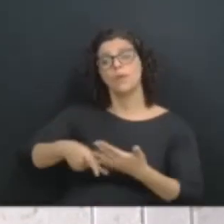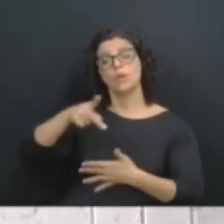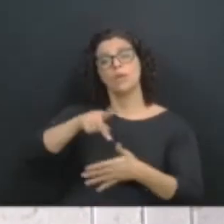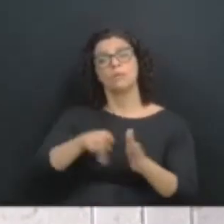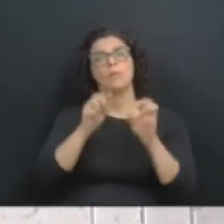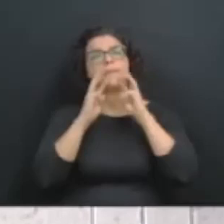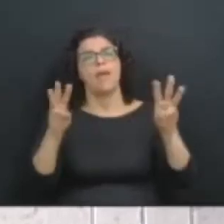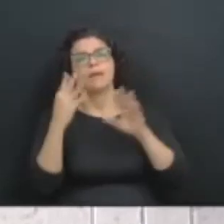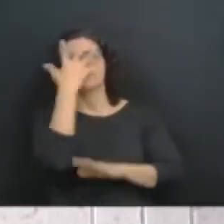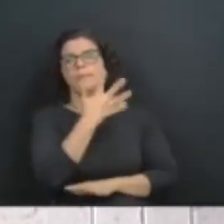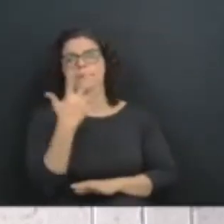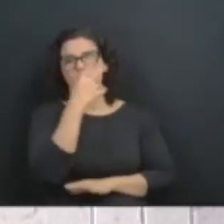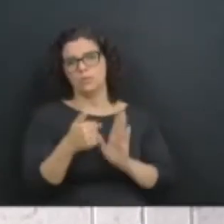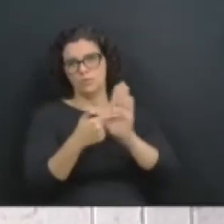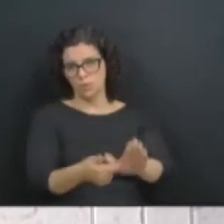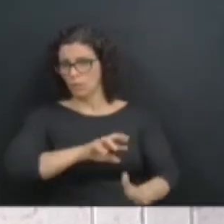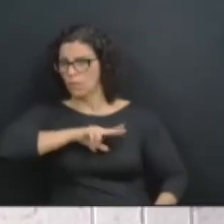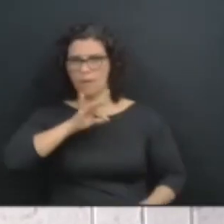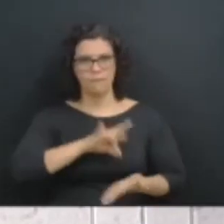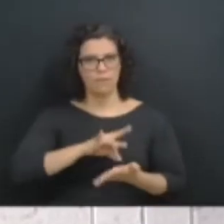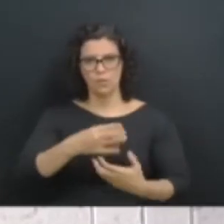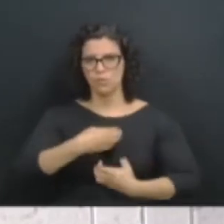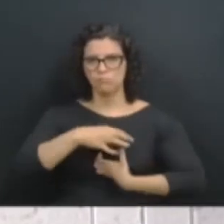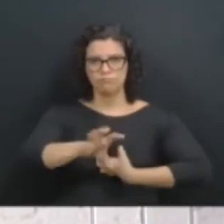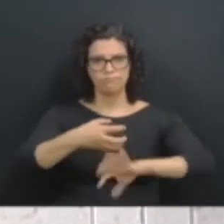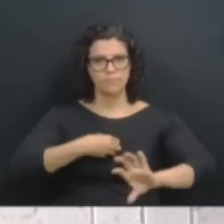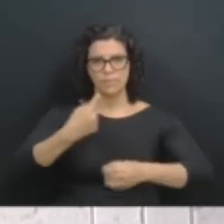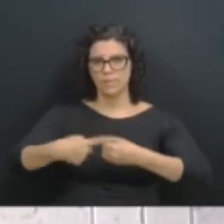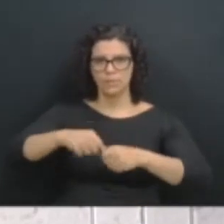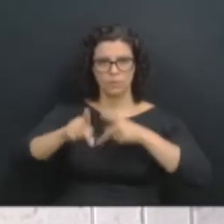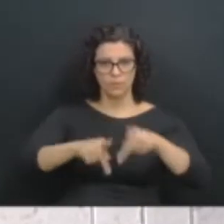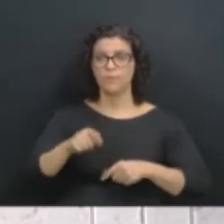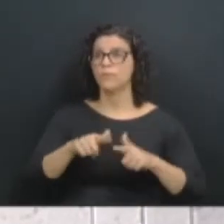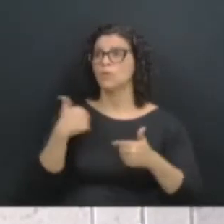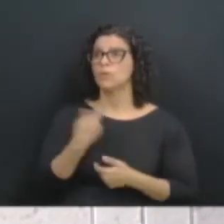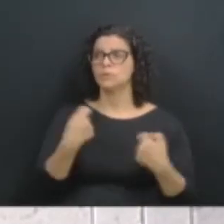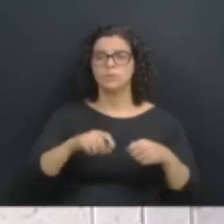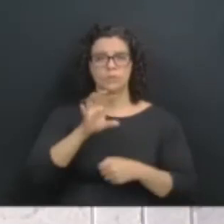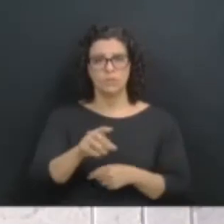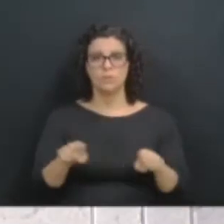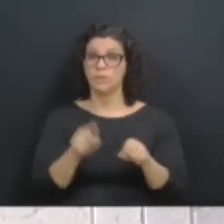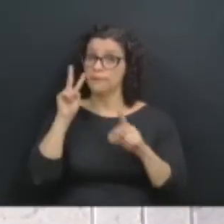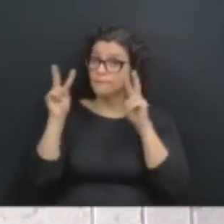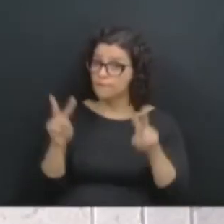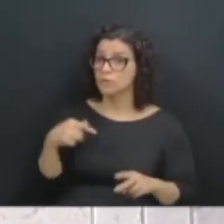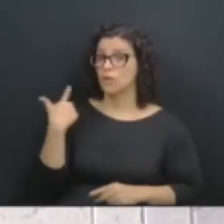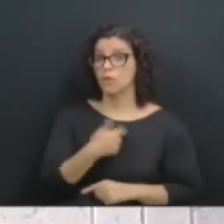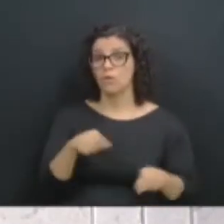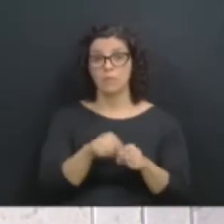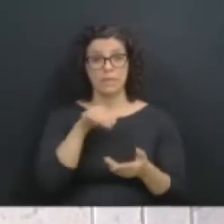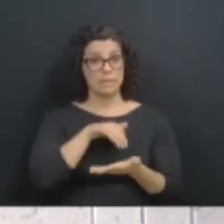o da propaganda, não é a verdade e o sentimento das pessoas na cidade. Precisamos disso, e olha que a gente